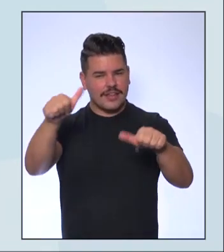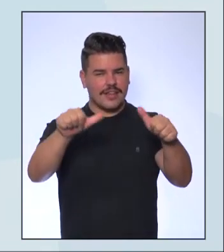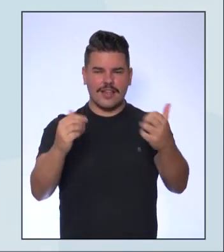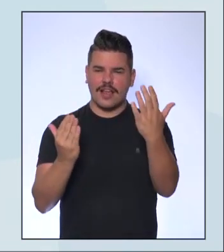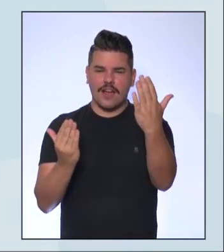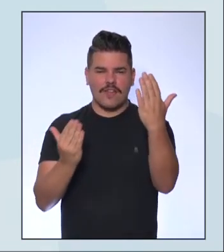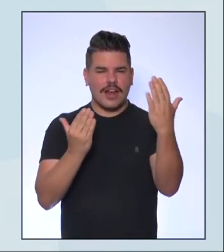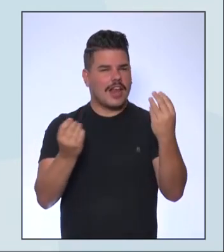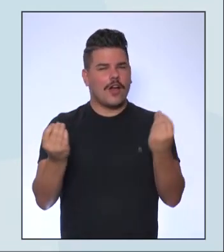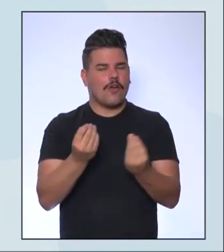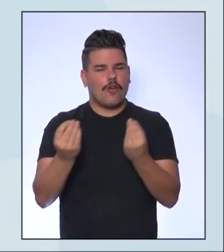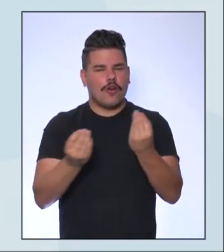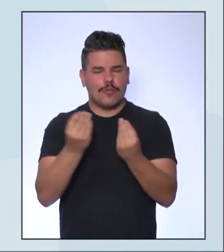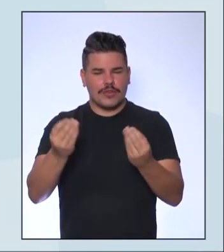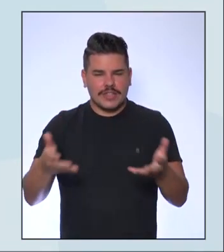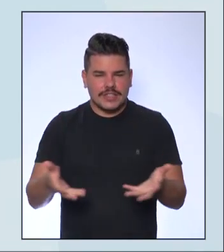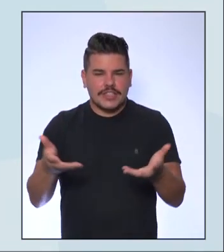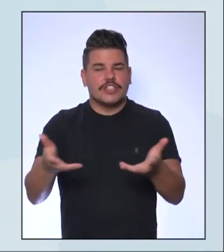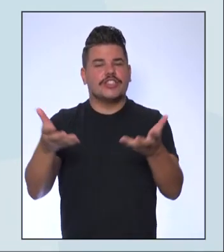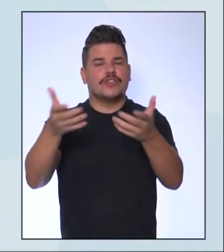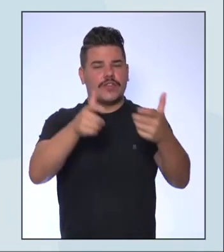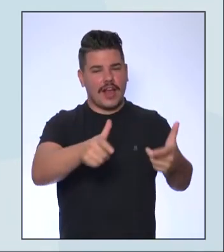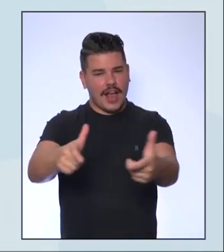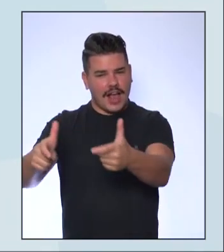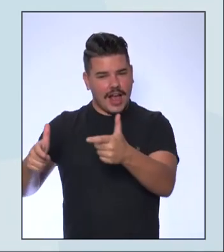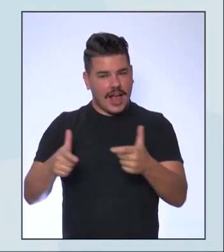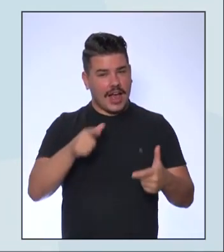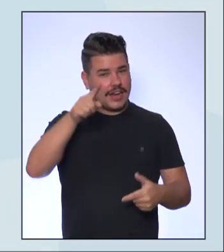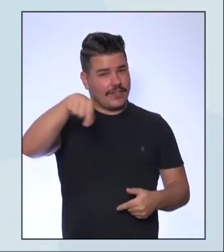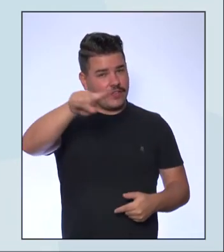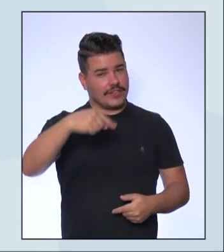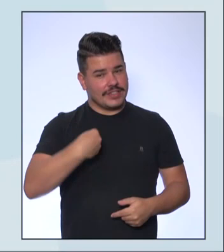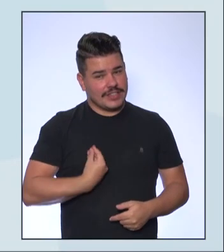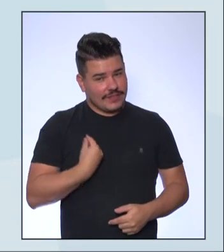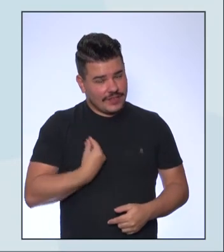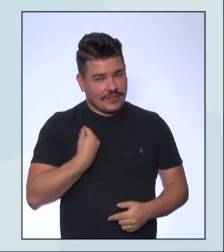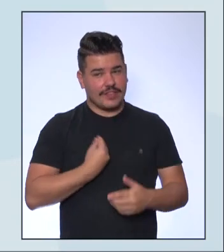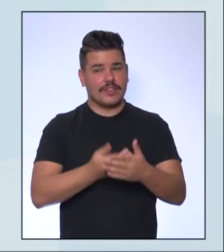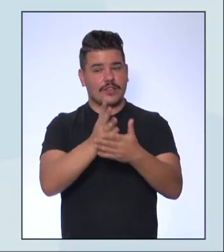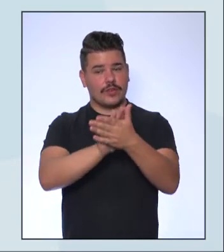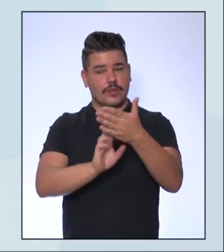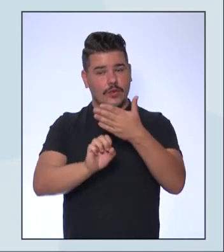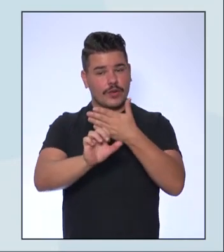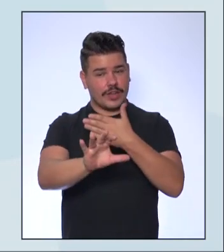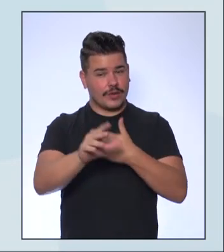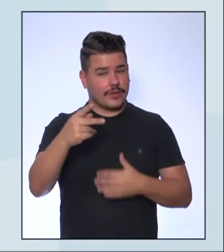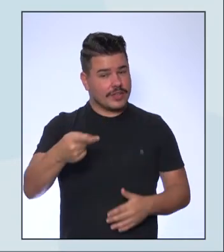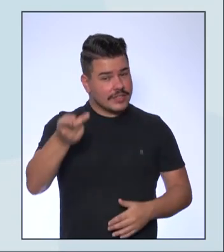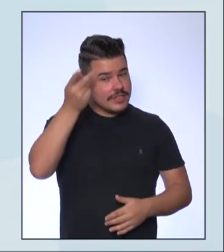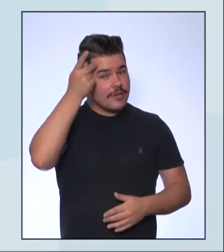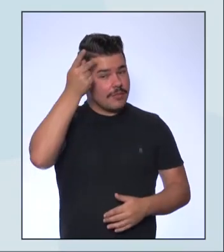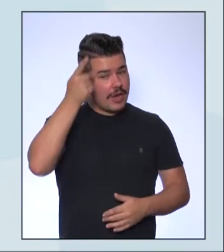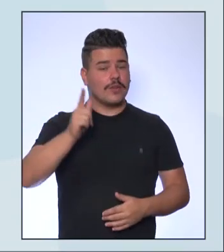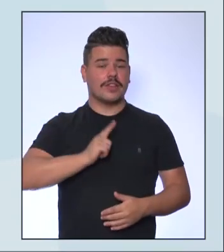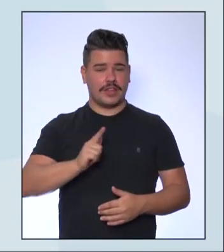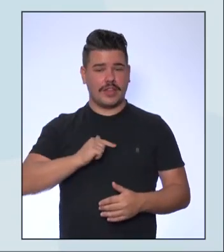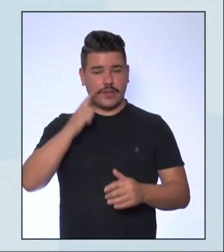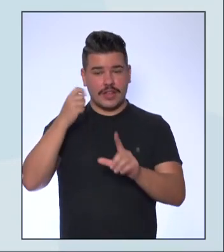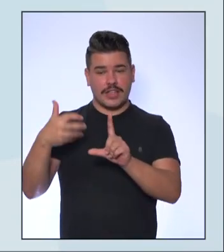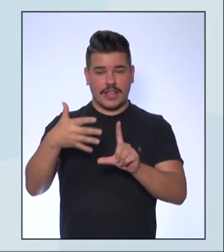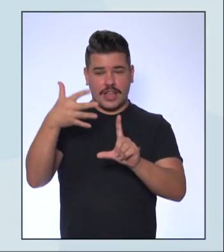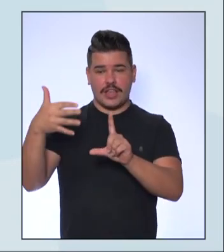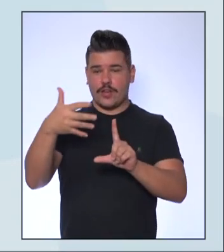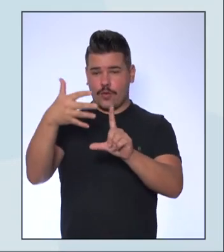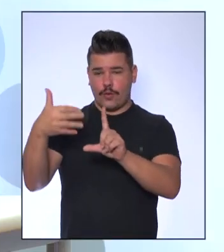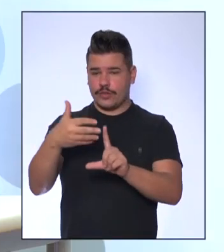nas regiões em que vivem. Está disponível no material do currículo paulista. Nesse QR Code, vocês conseguem ter acesso ao